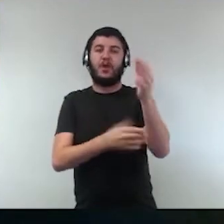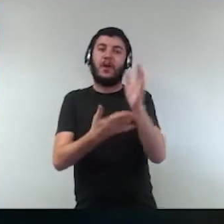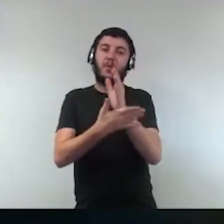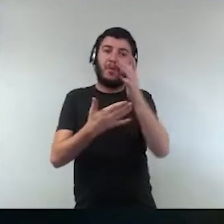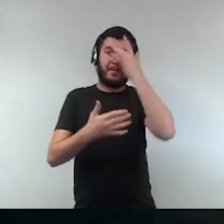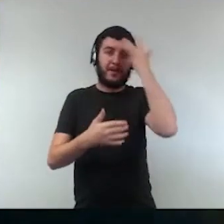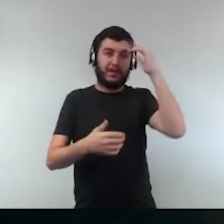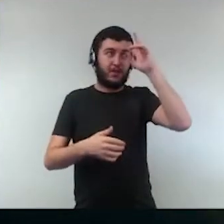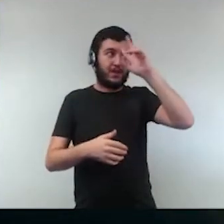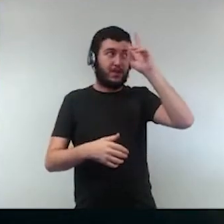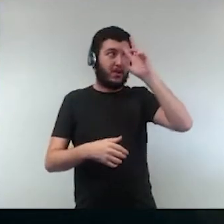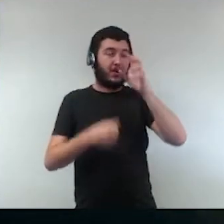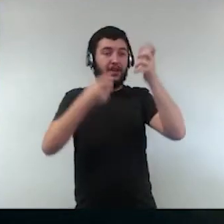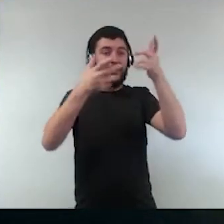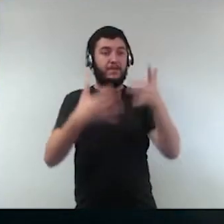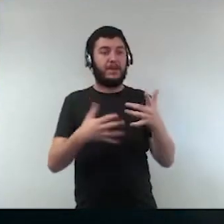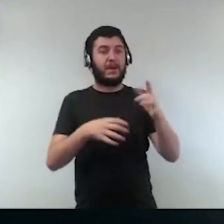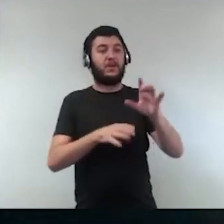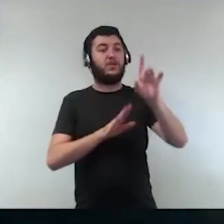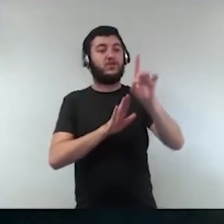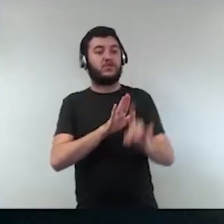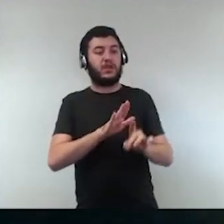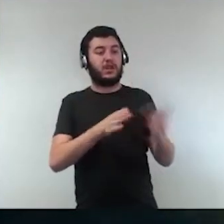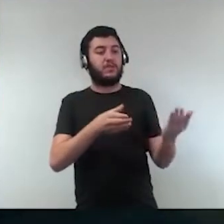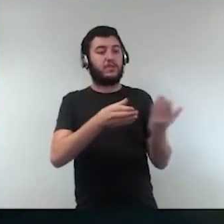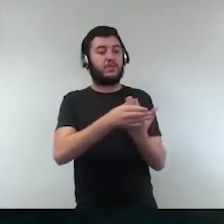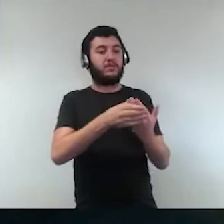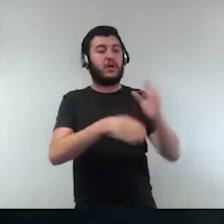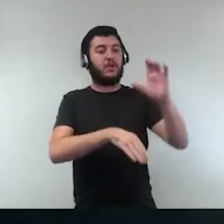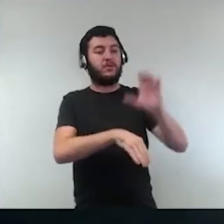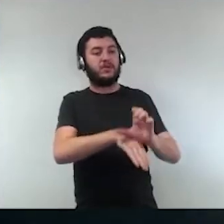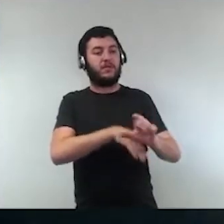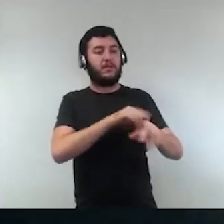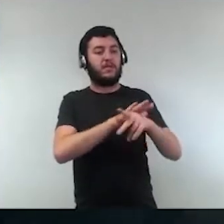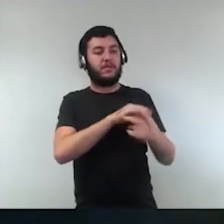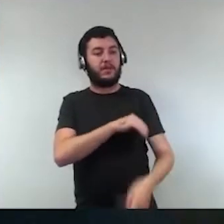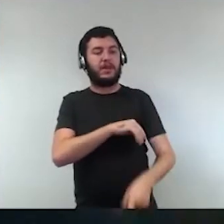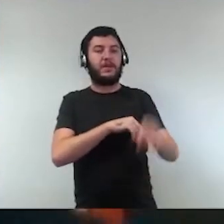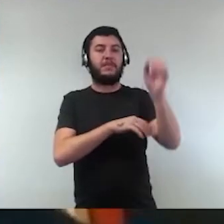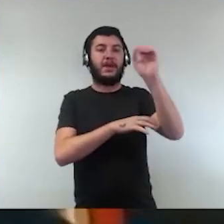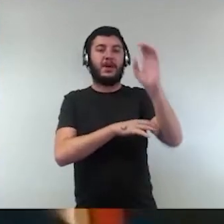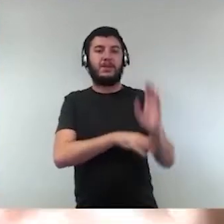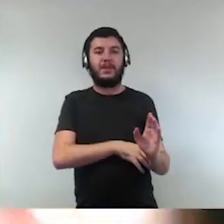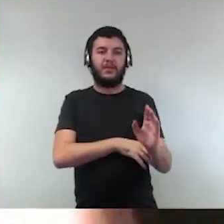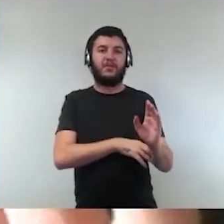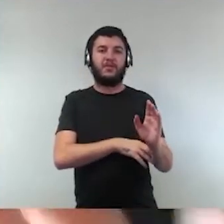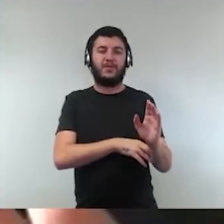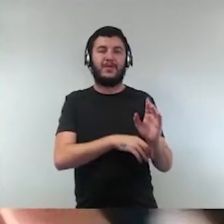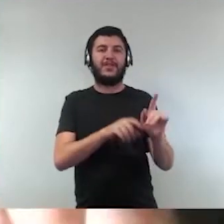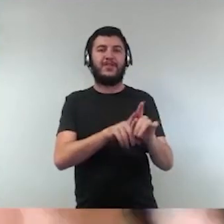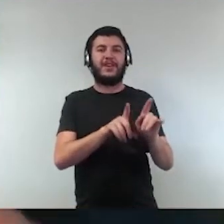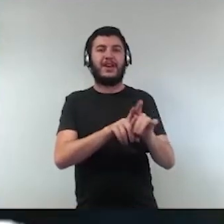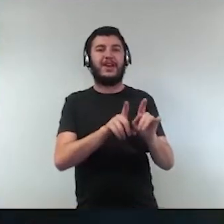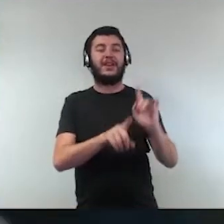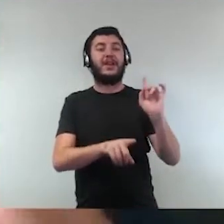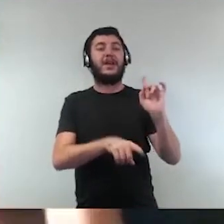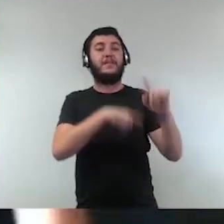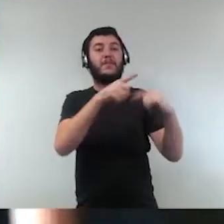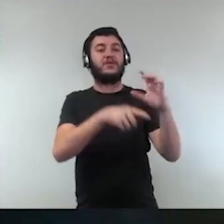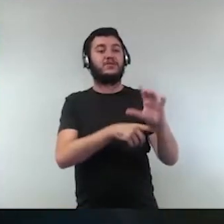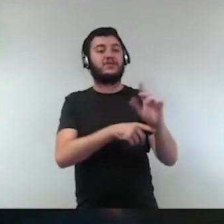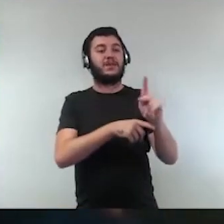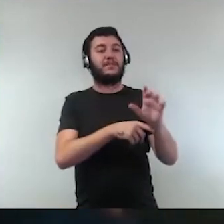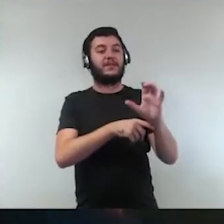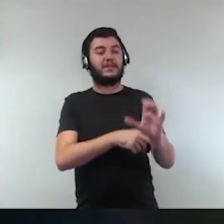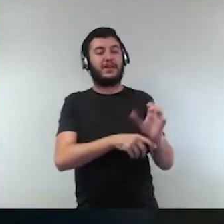do direito processual civil brasileiro desse período, pós-CPC de 2015, certamente ele destacaria como